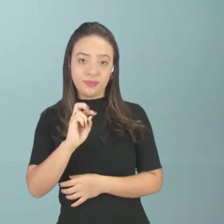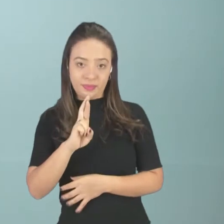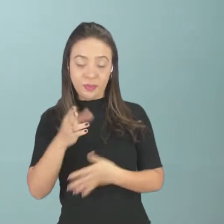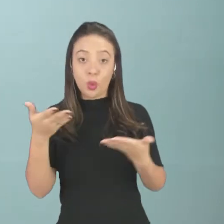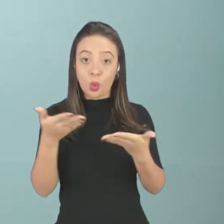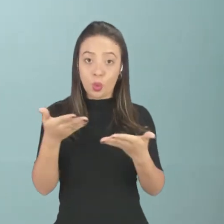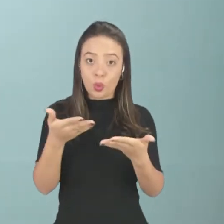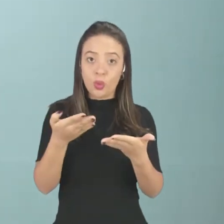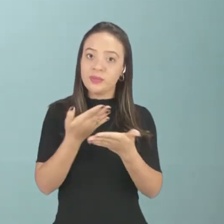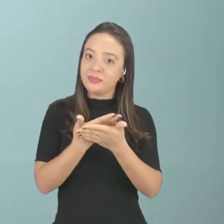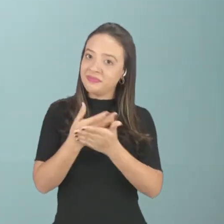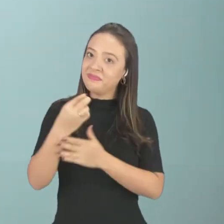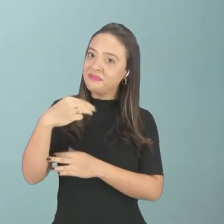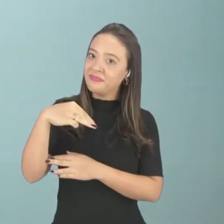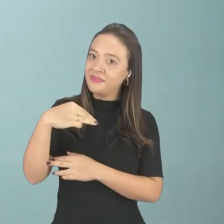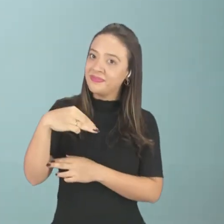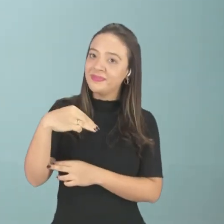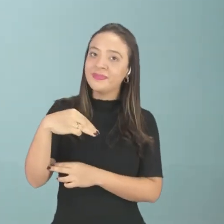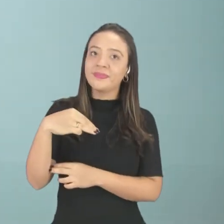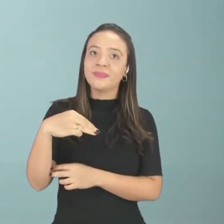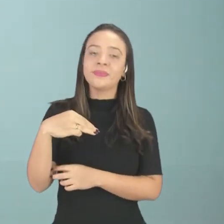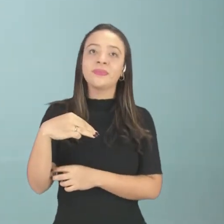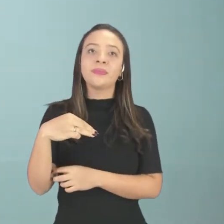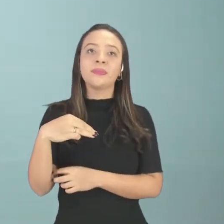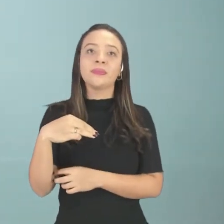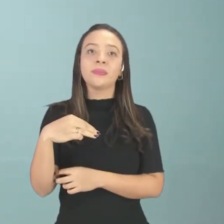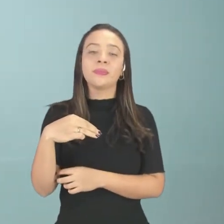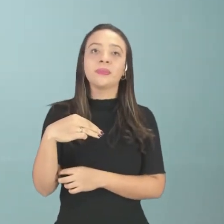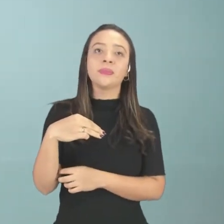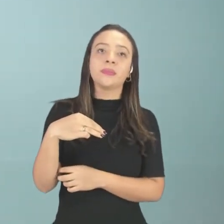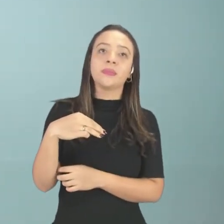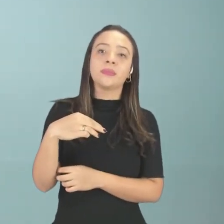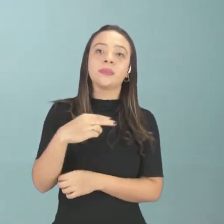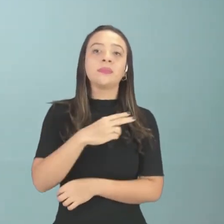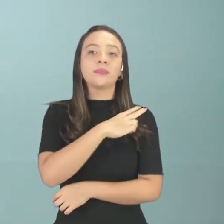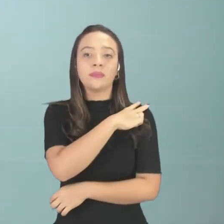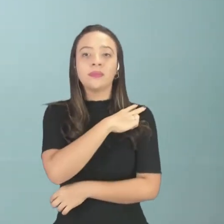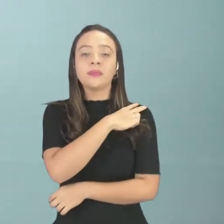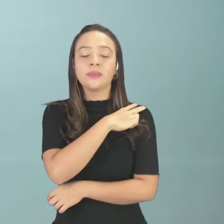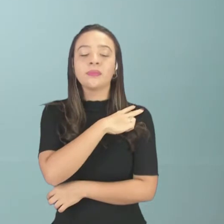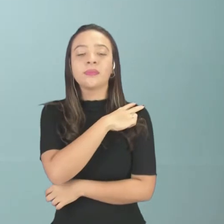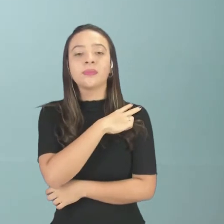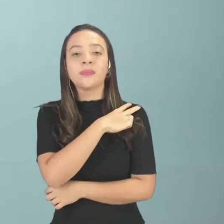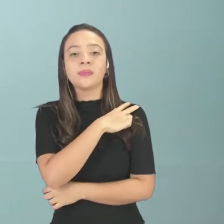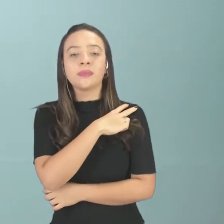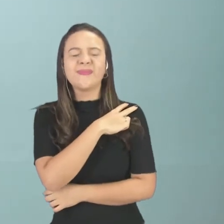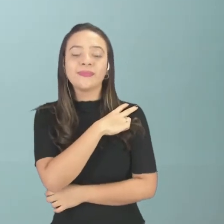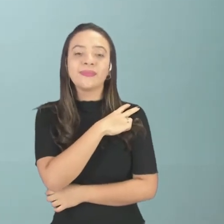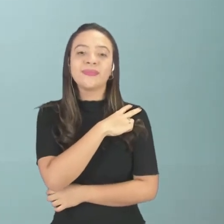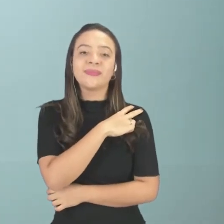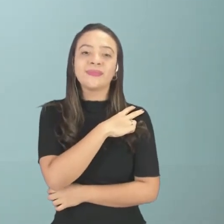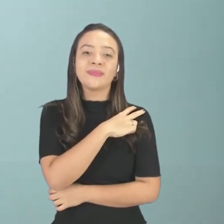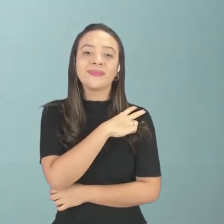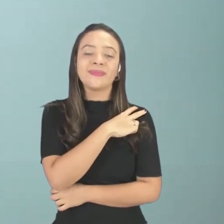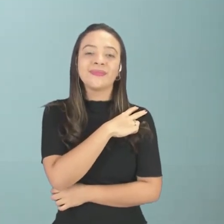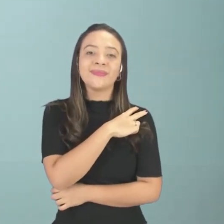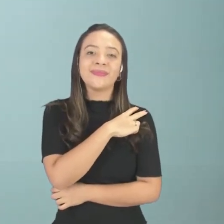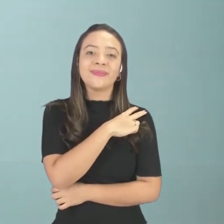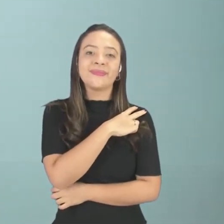trabalhar matemática, no ensino médio, segunda série do ensino médio,